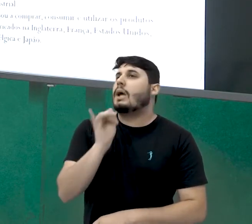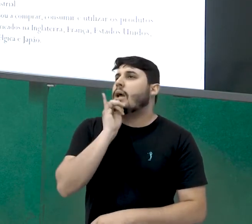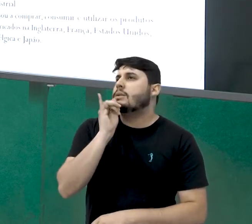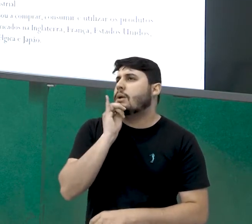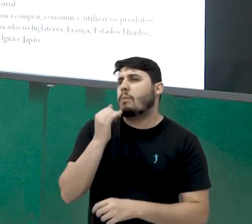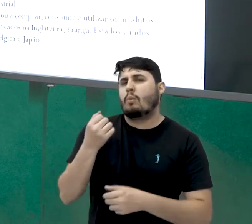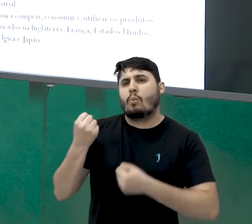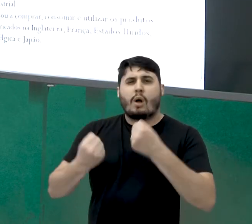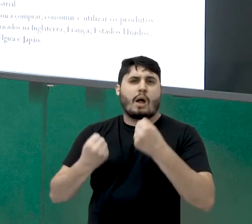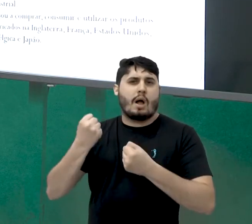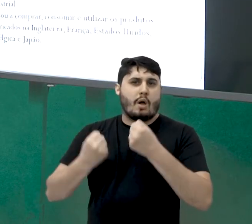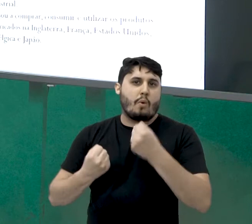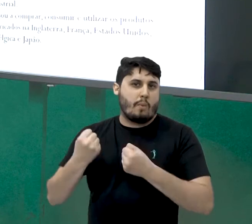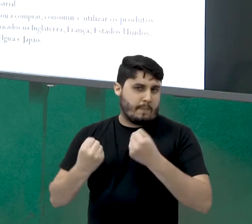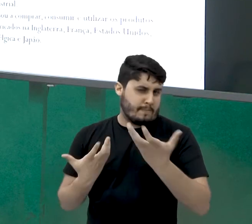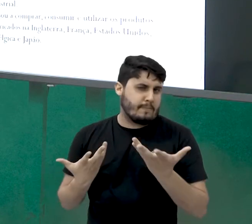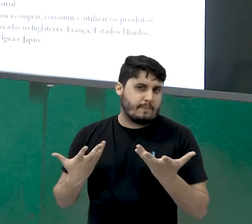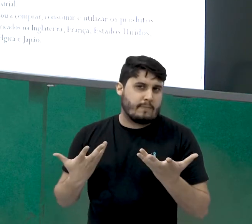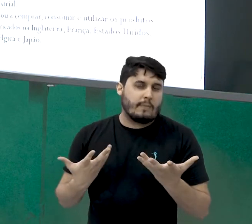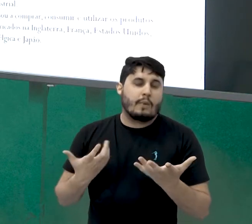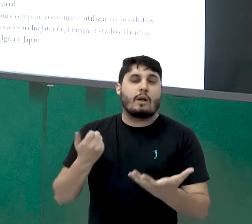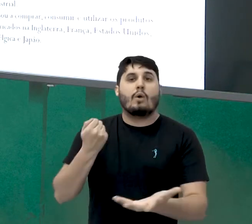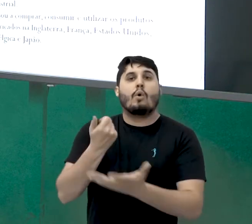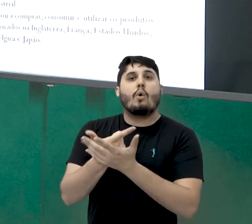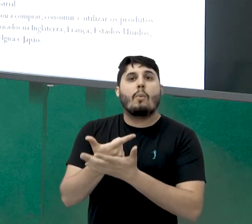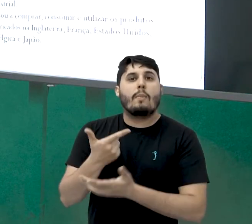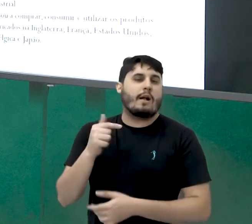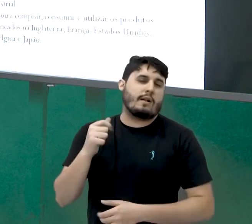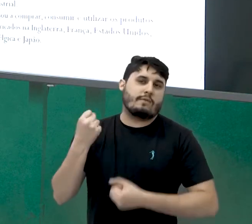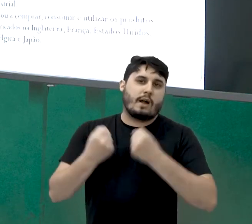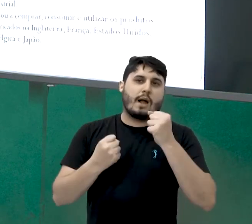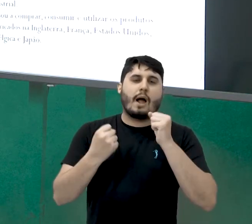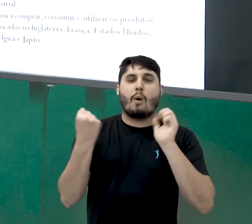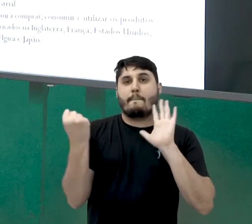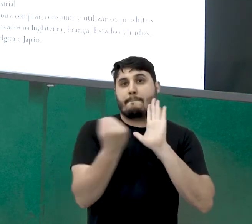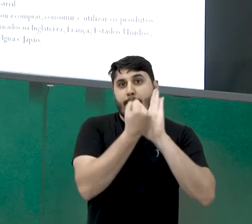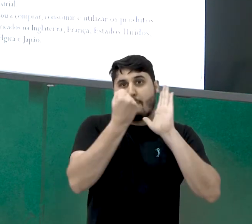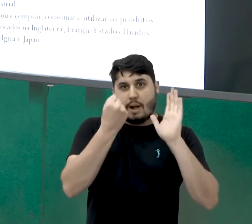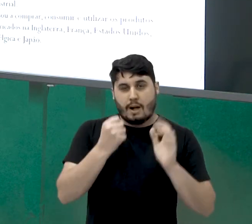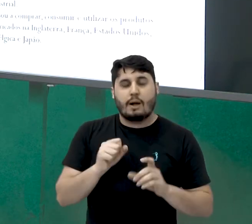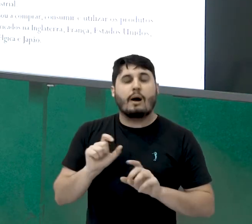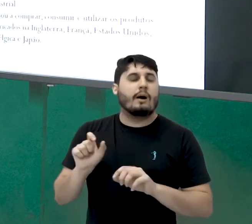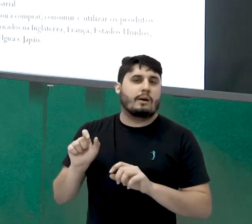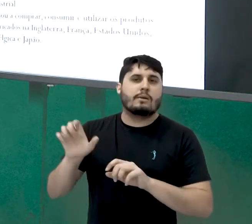Lord Chrysler. Então, eles compraram o carro da Chrysler e a ordem de Ford foi: